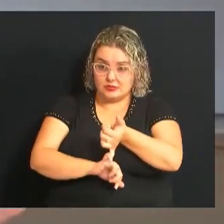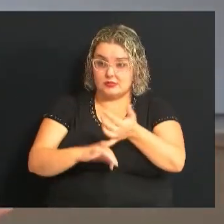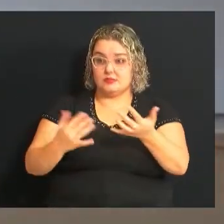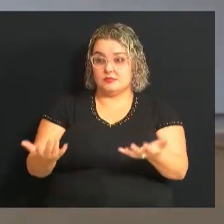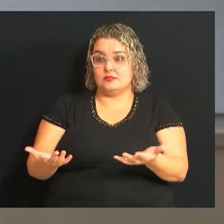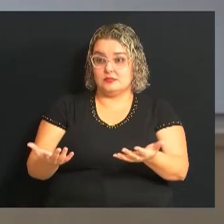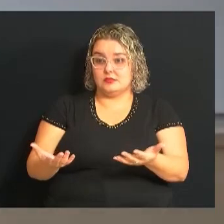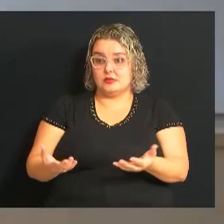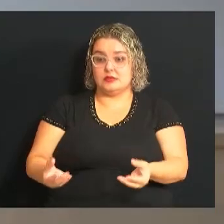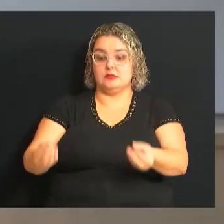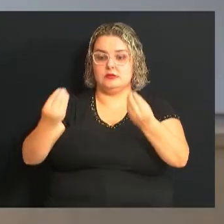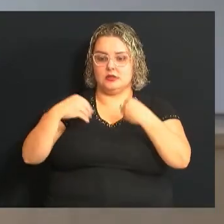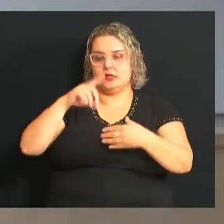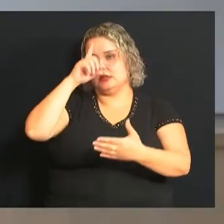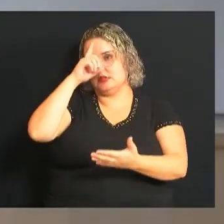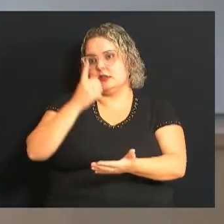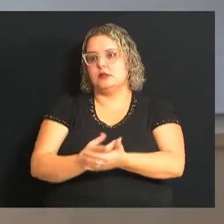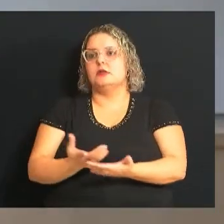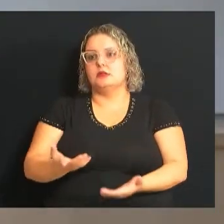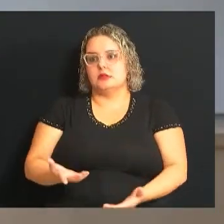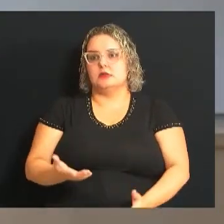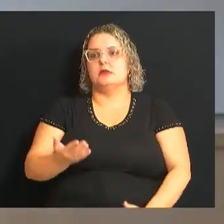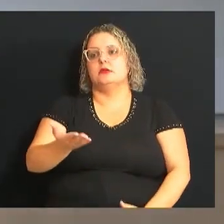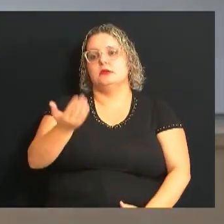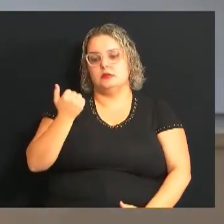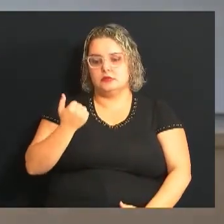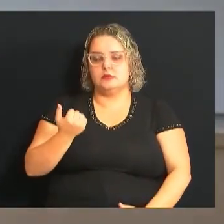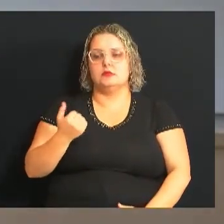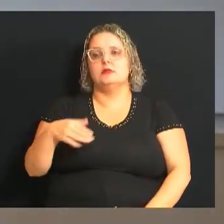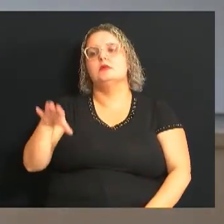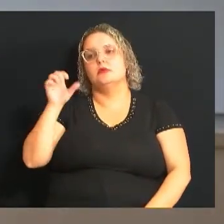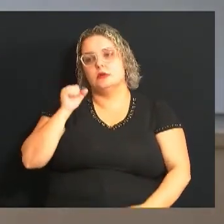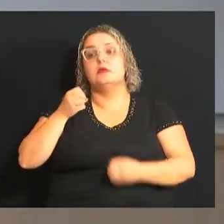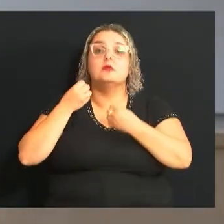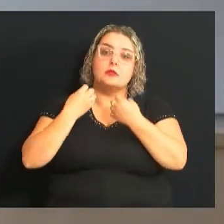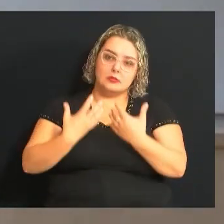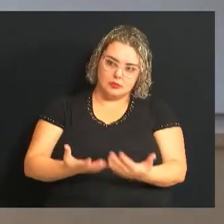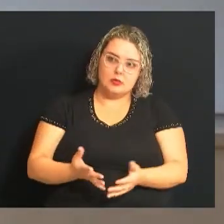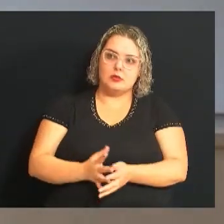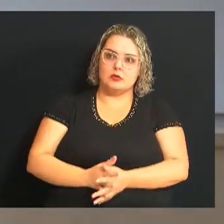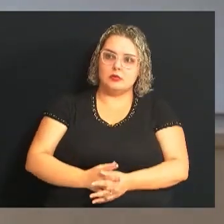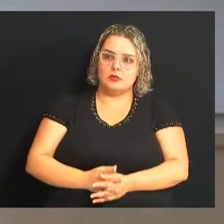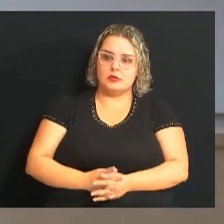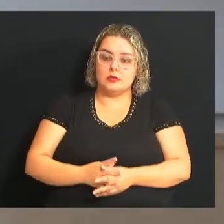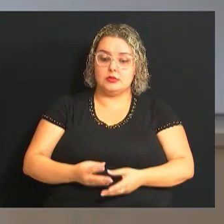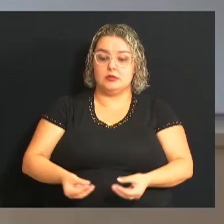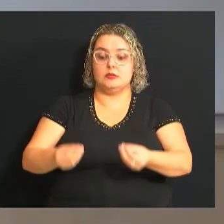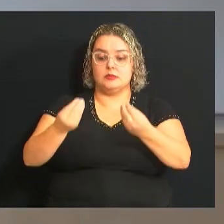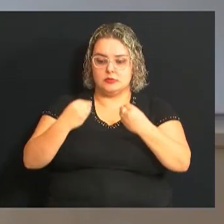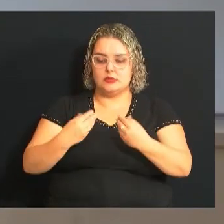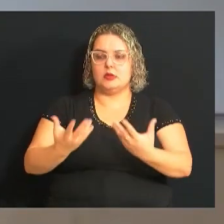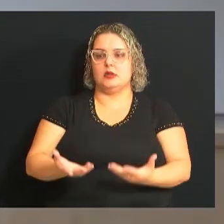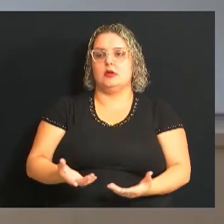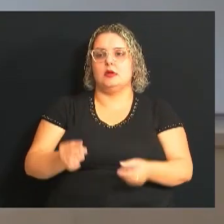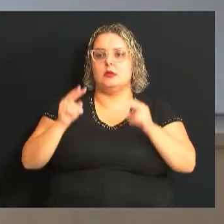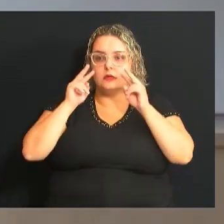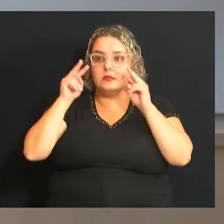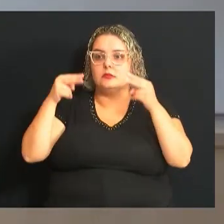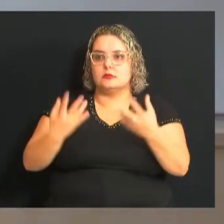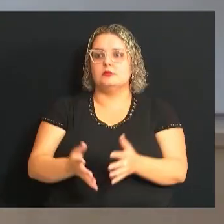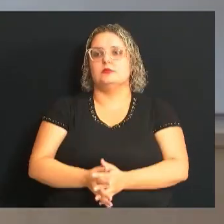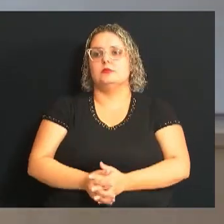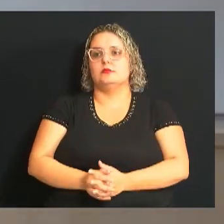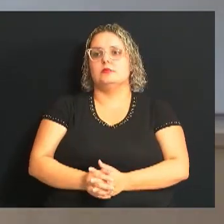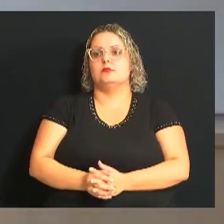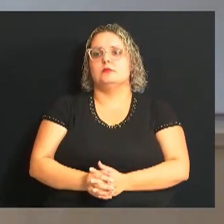a decisão. E aí eu chamei a criança para essa escuta, e foi muito bom. Então, trazer o ponto de vista, porque tem uma coisa interessante que na hora que